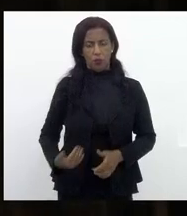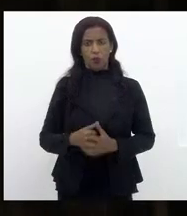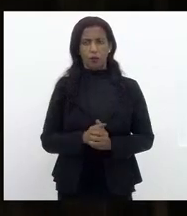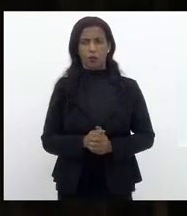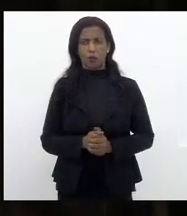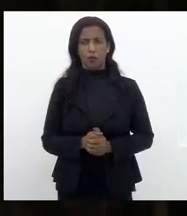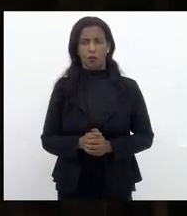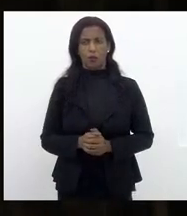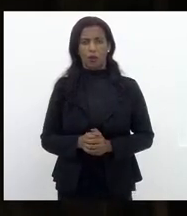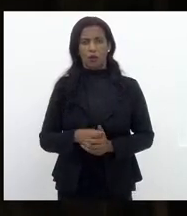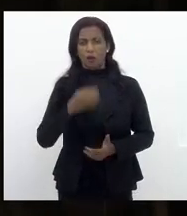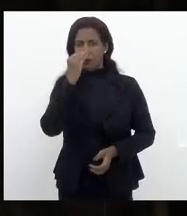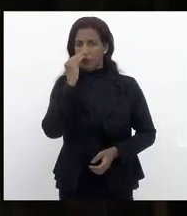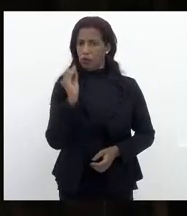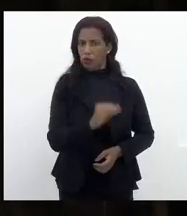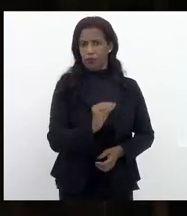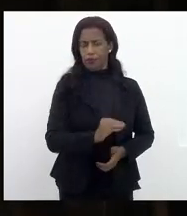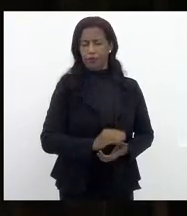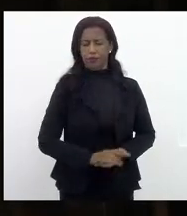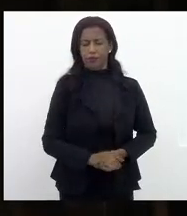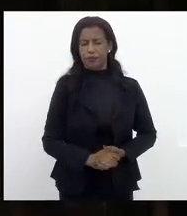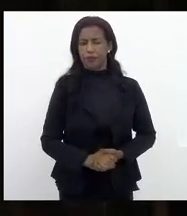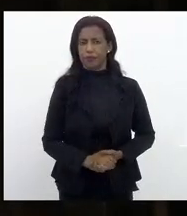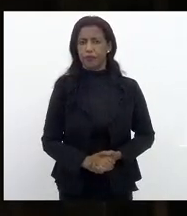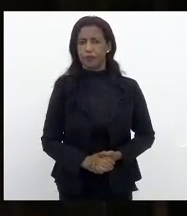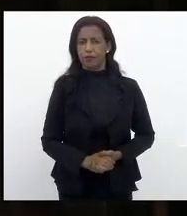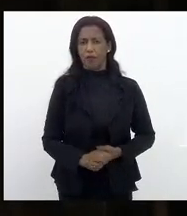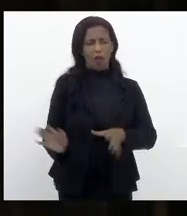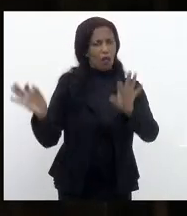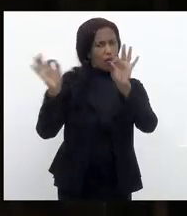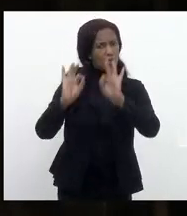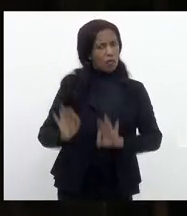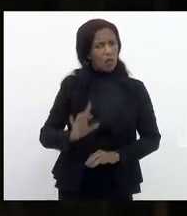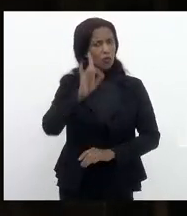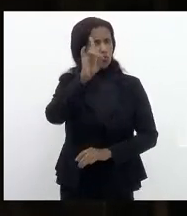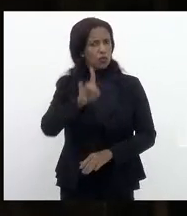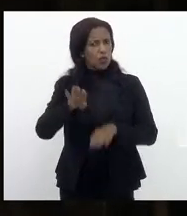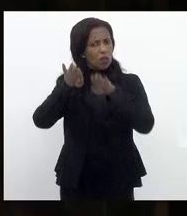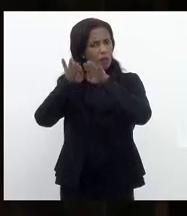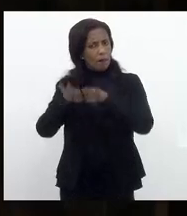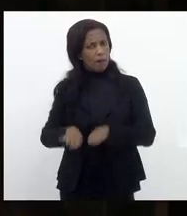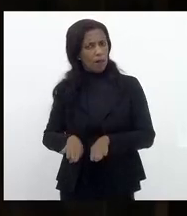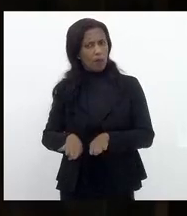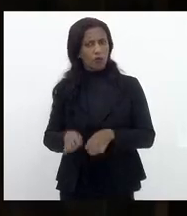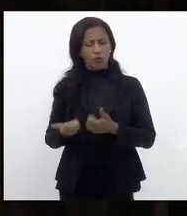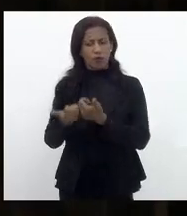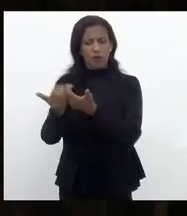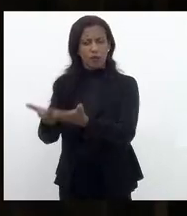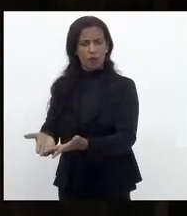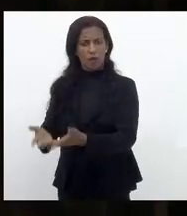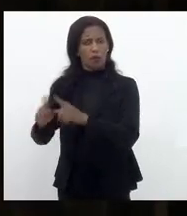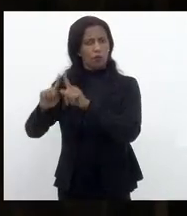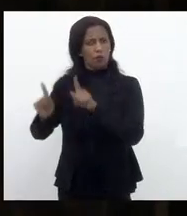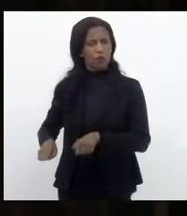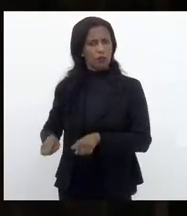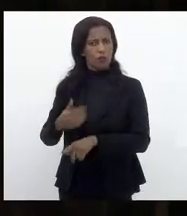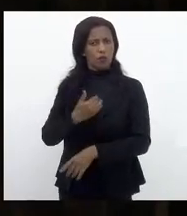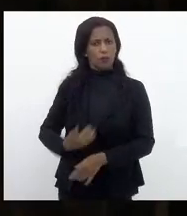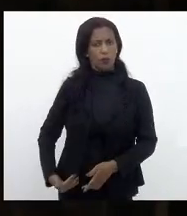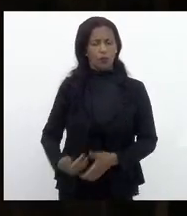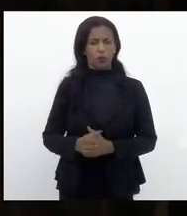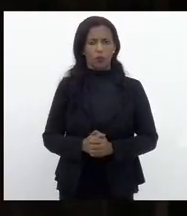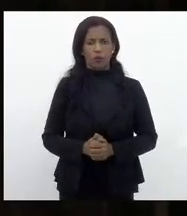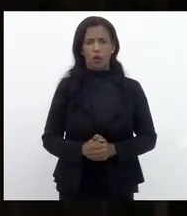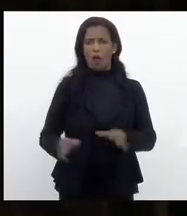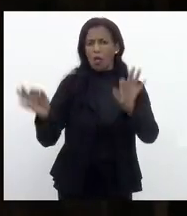será ignorado e nenhum direito a menos será dado ao servidor público